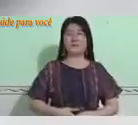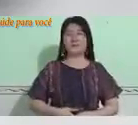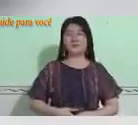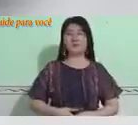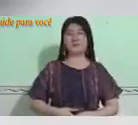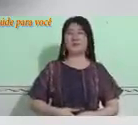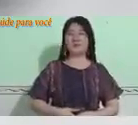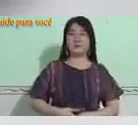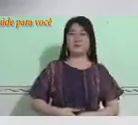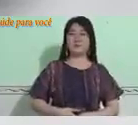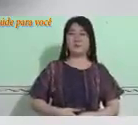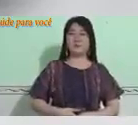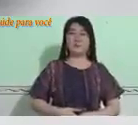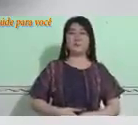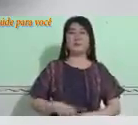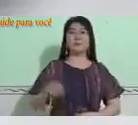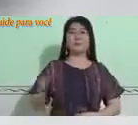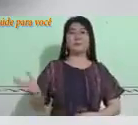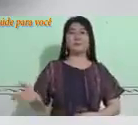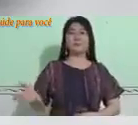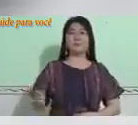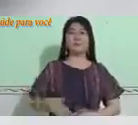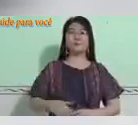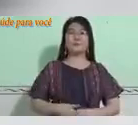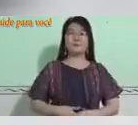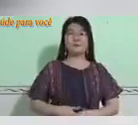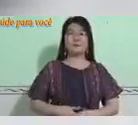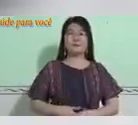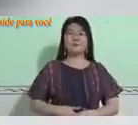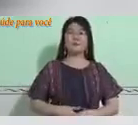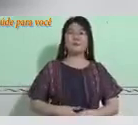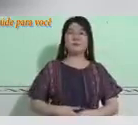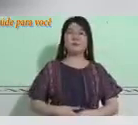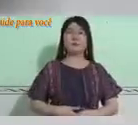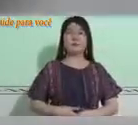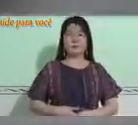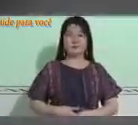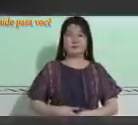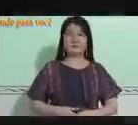consulta no urologista para fazer os exames necessários e identificar o problema.